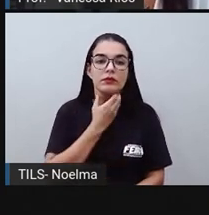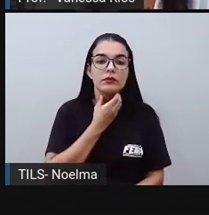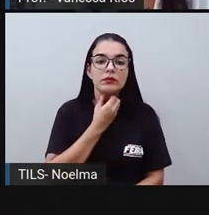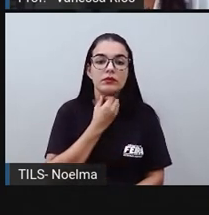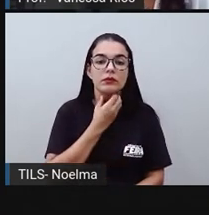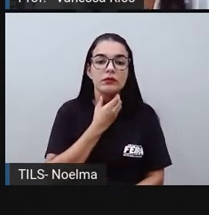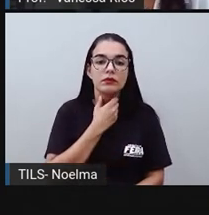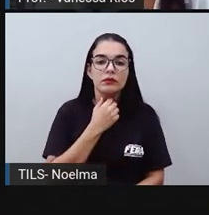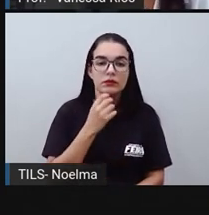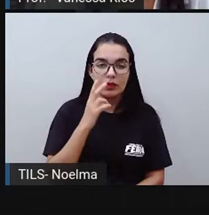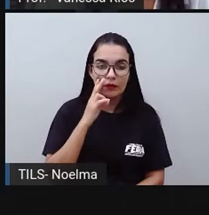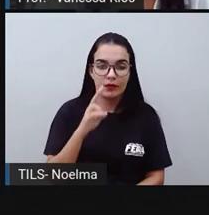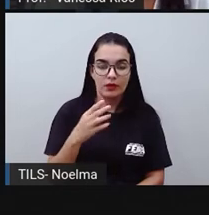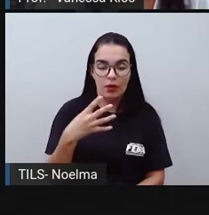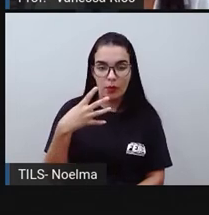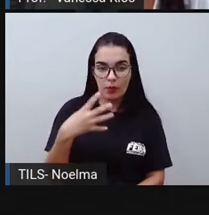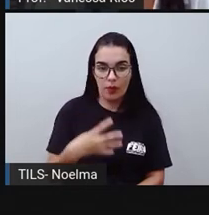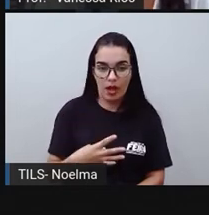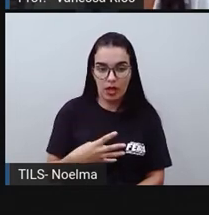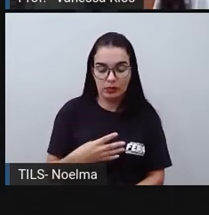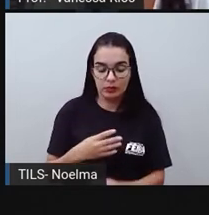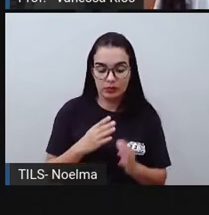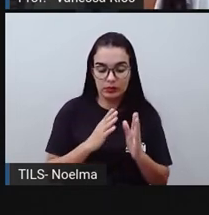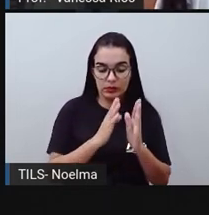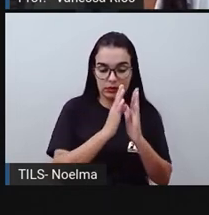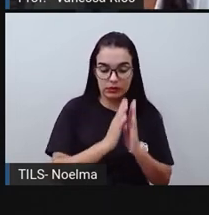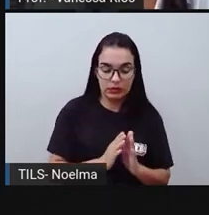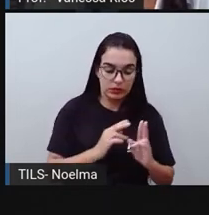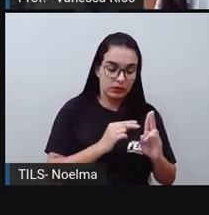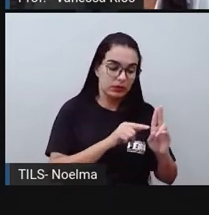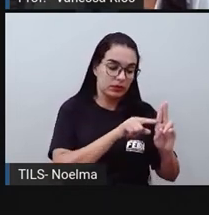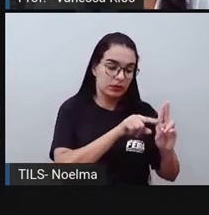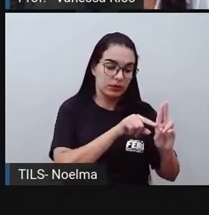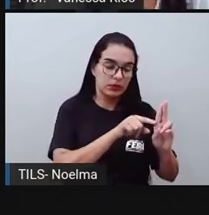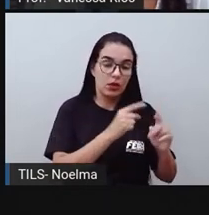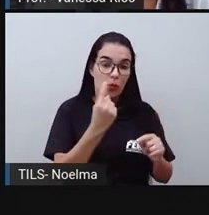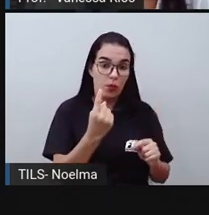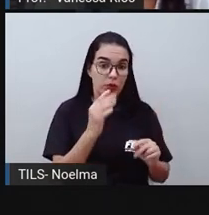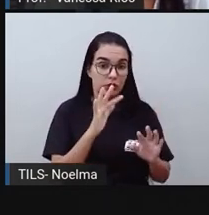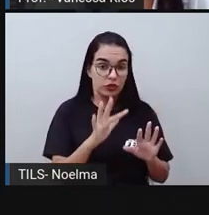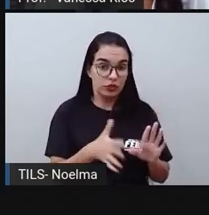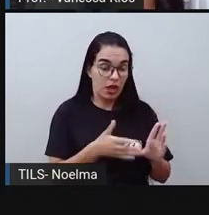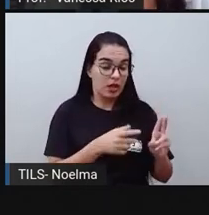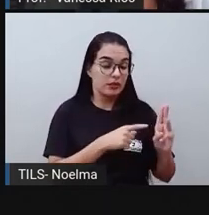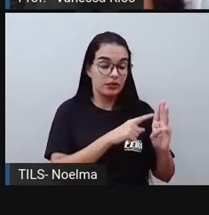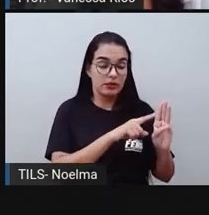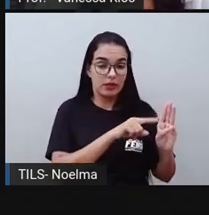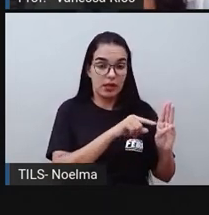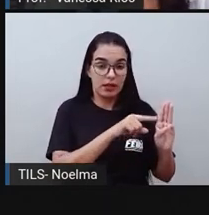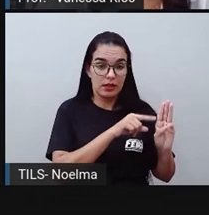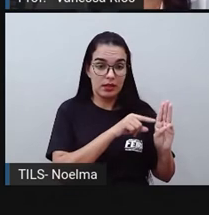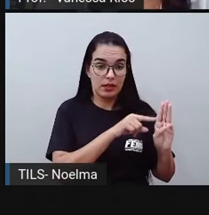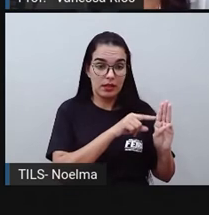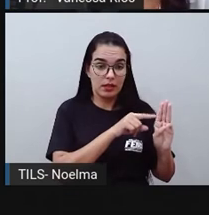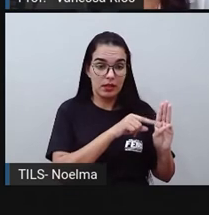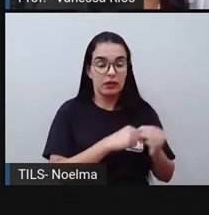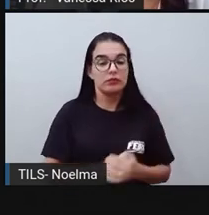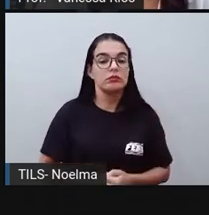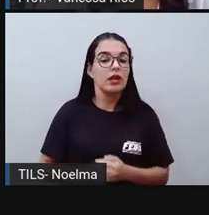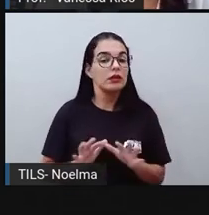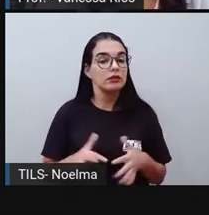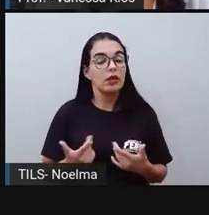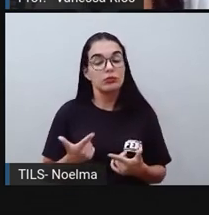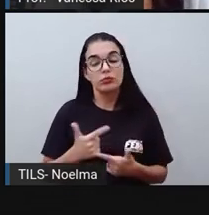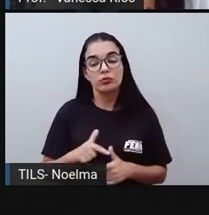o 4 ocupa a casa da dezena e o 1 já está ocupando a casa da centena. E que aí não tem número